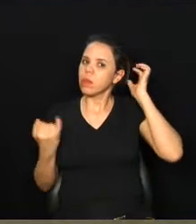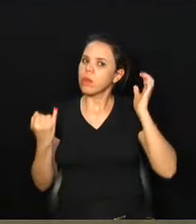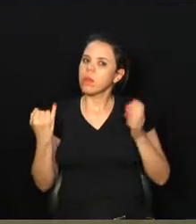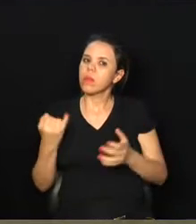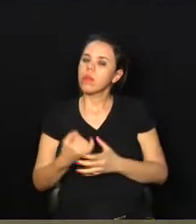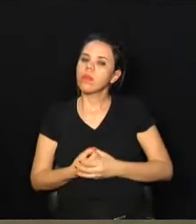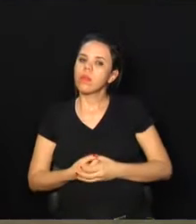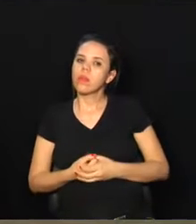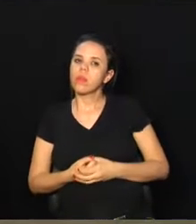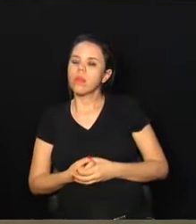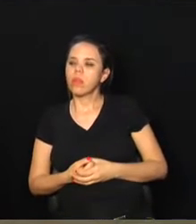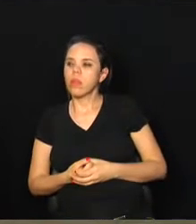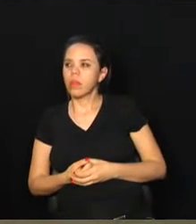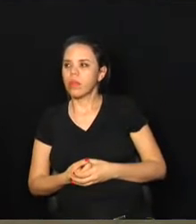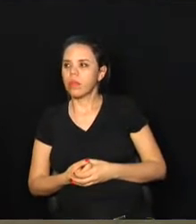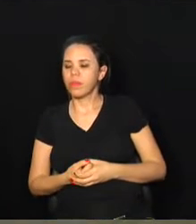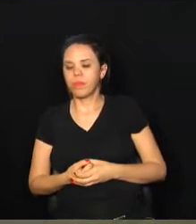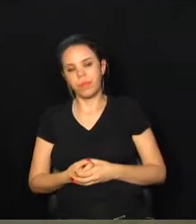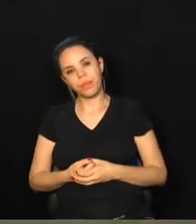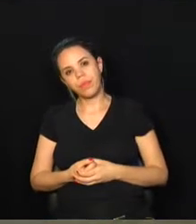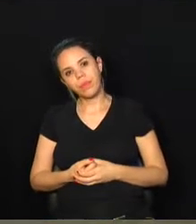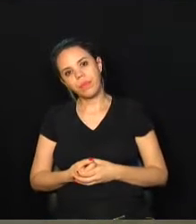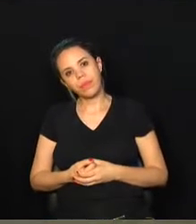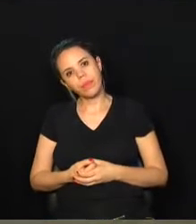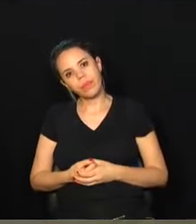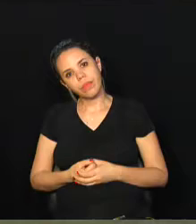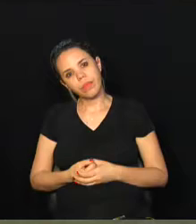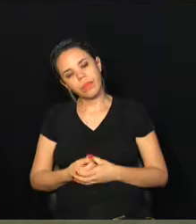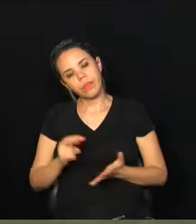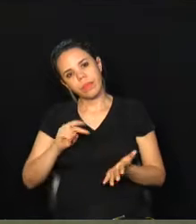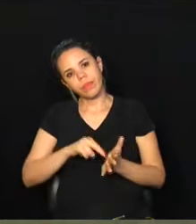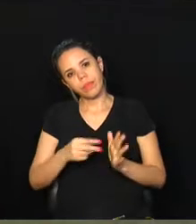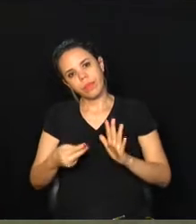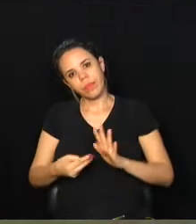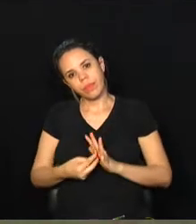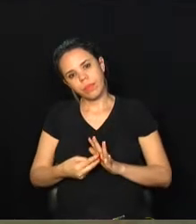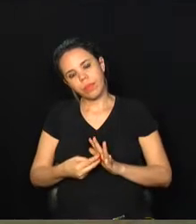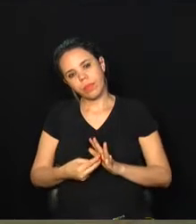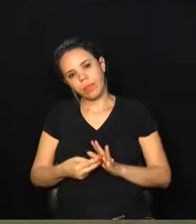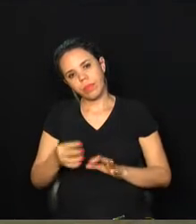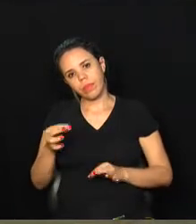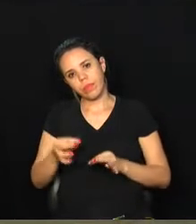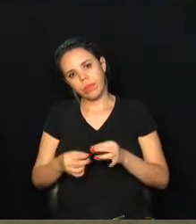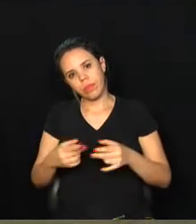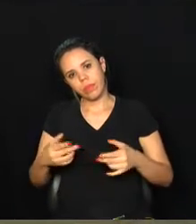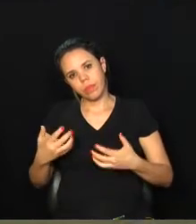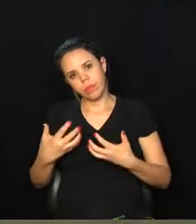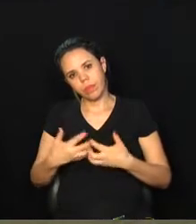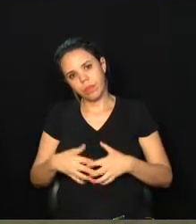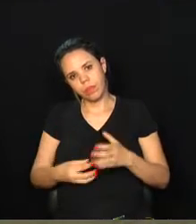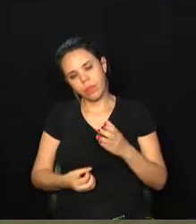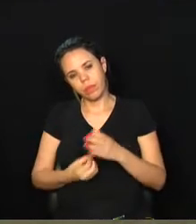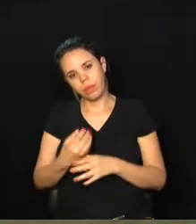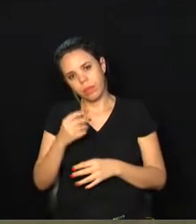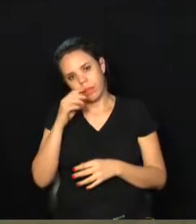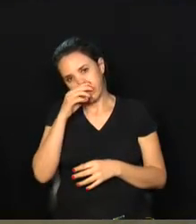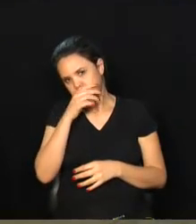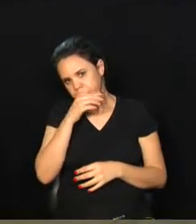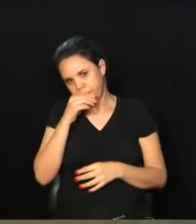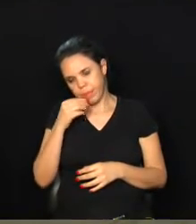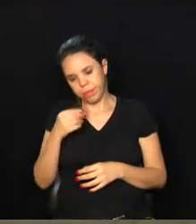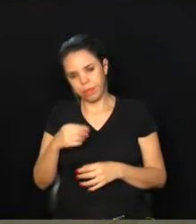validade seria essas interpretações, jurisprudência, criar uma jurisprudência